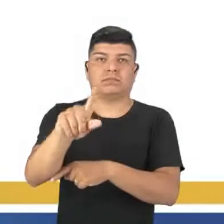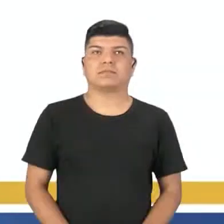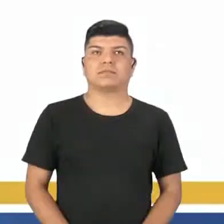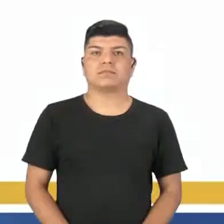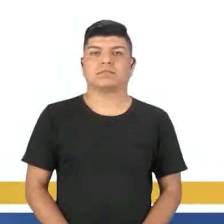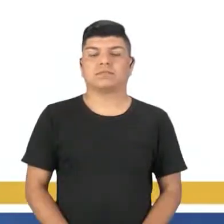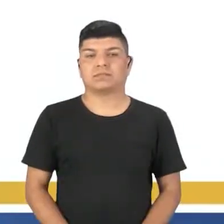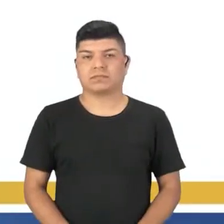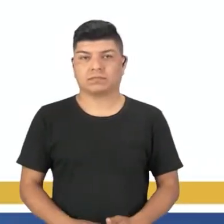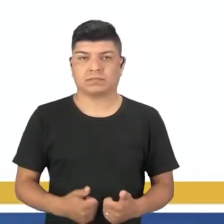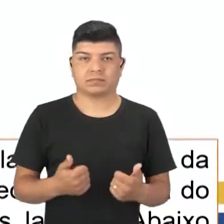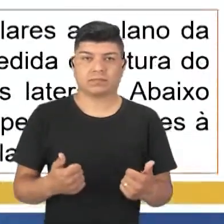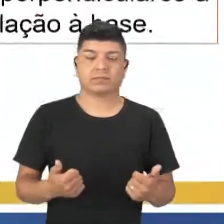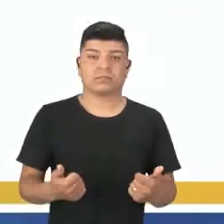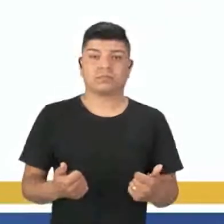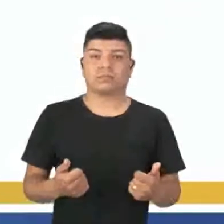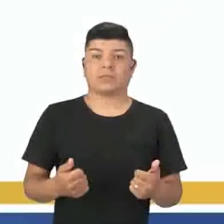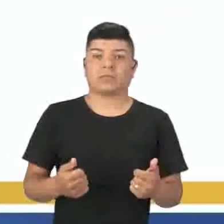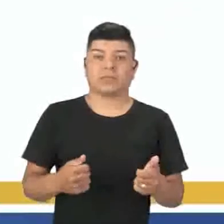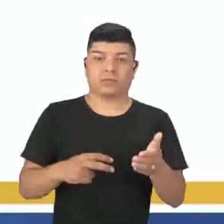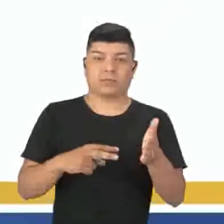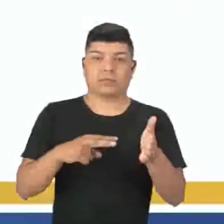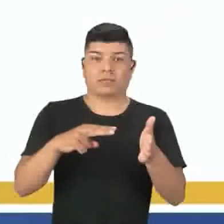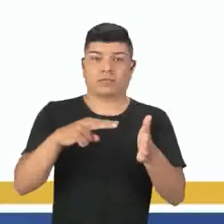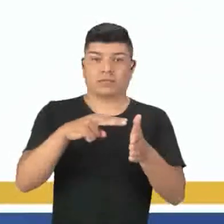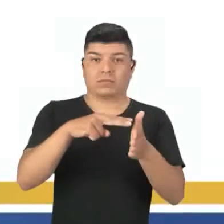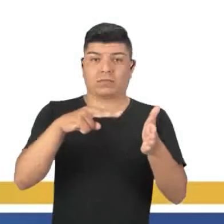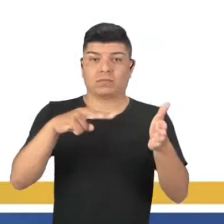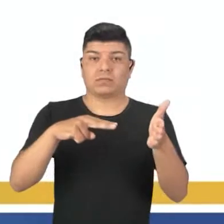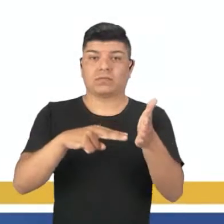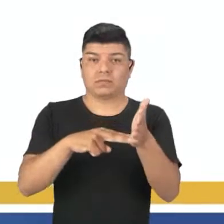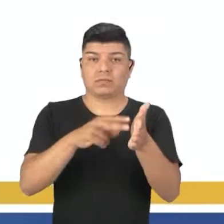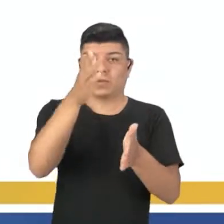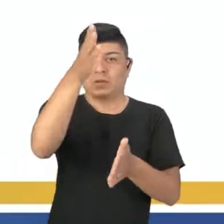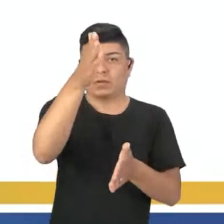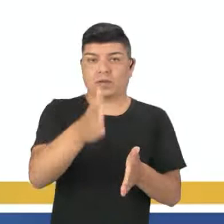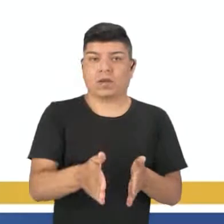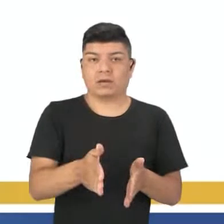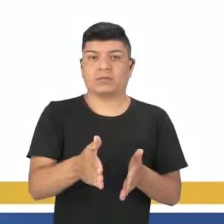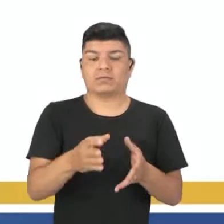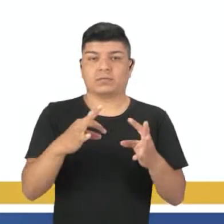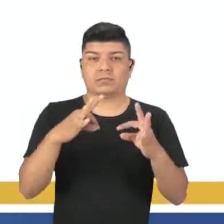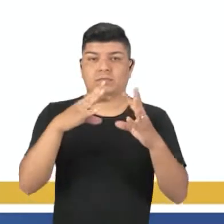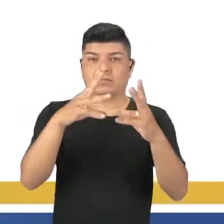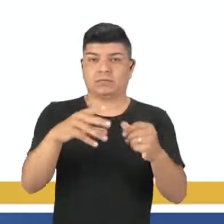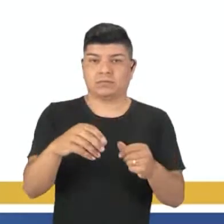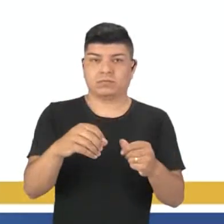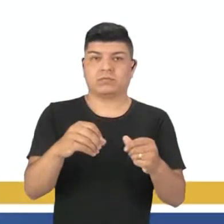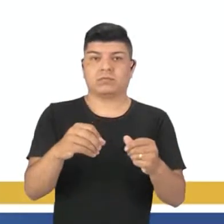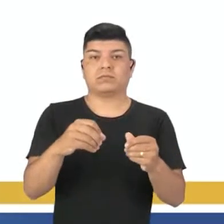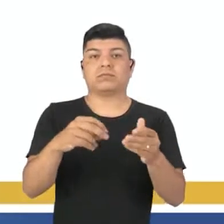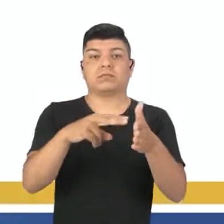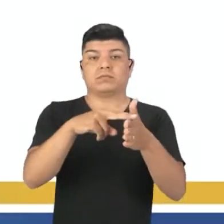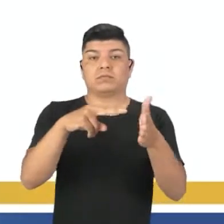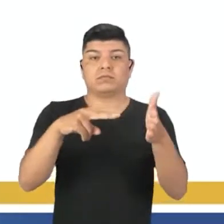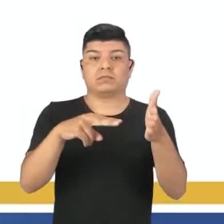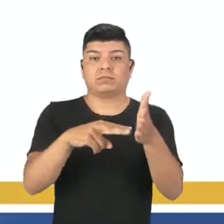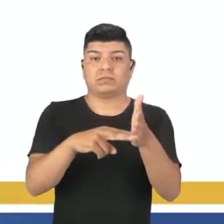ok? Então, vamos falar sobre volumes aí de prismas retos, né? Então, quando todas as arestas laterais de um prisma